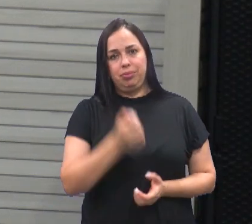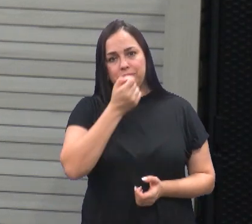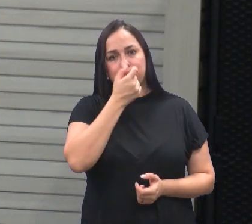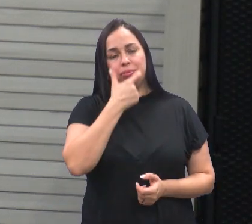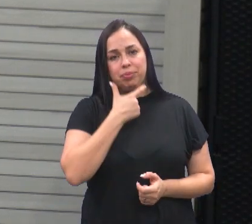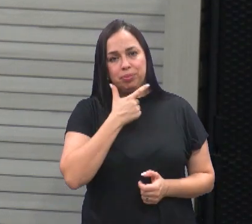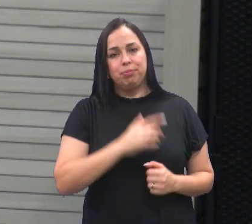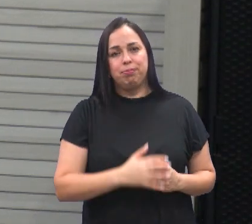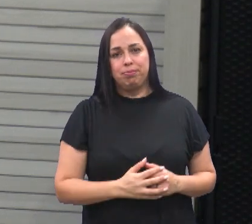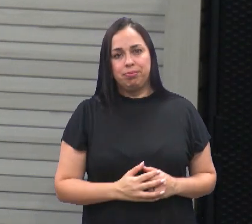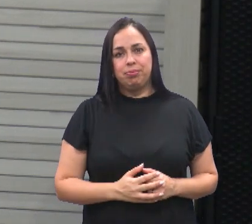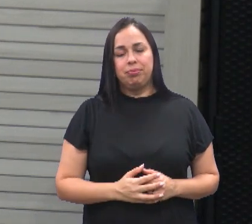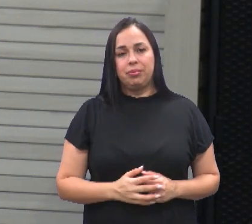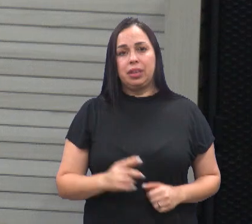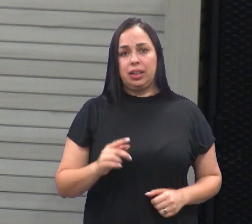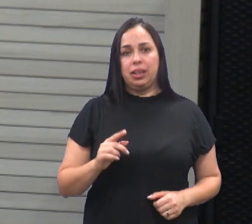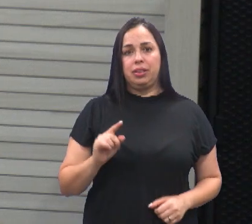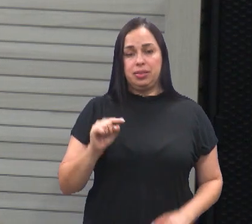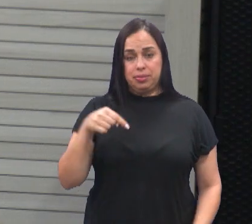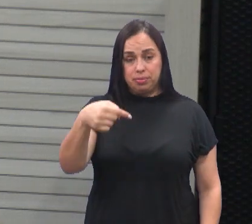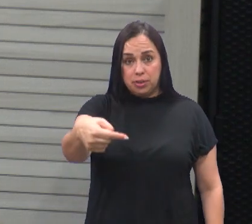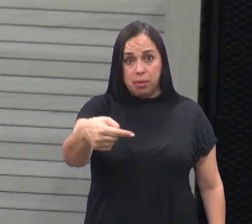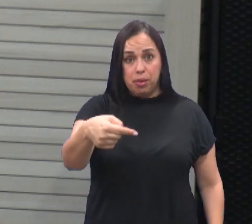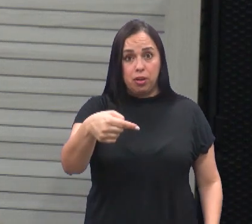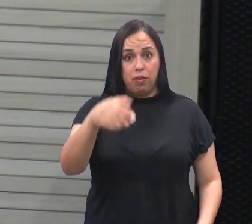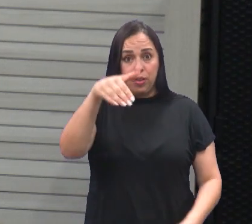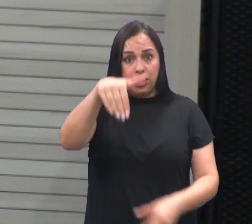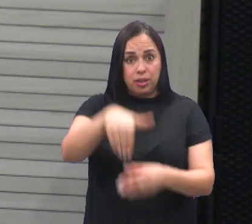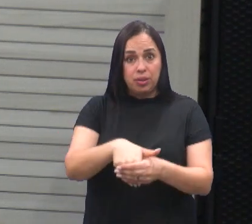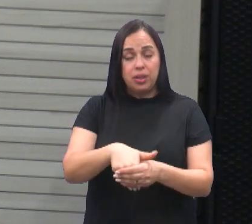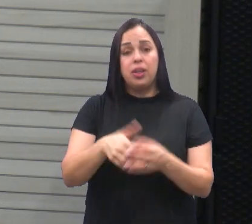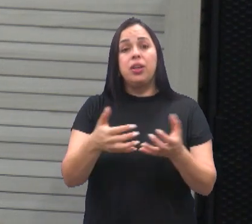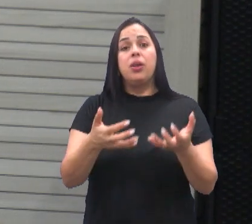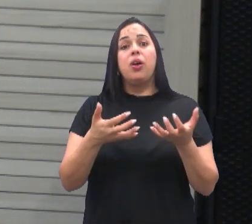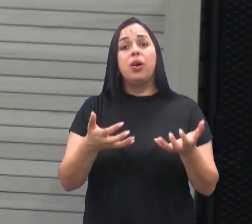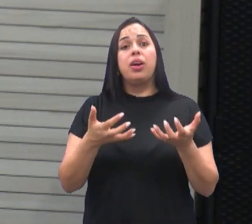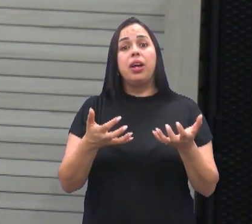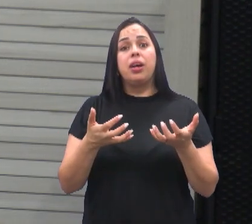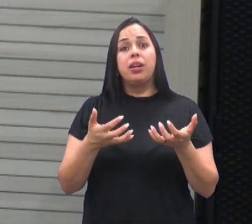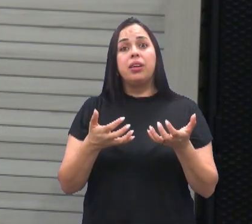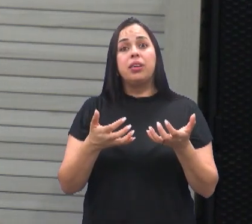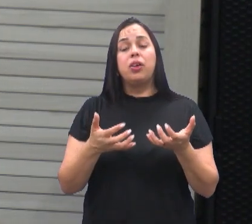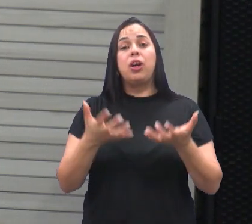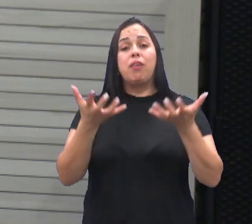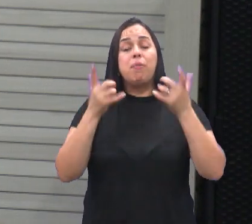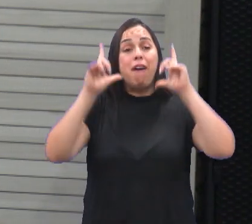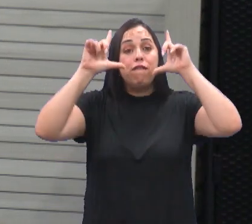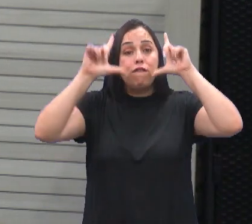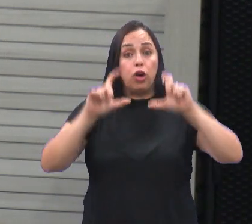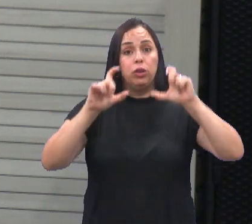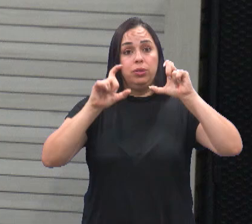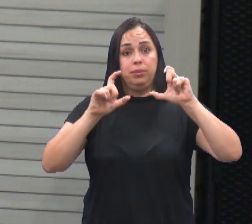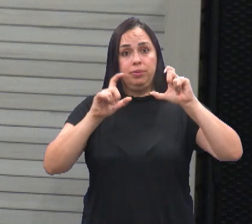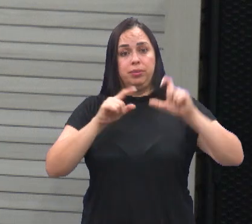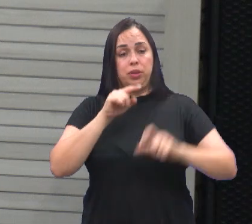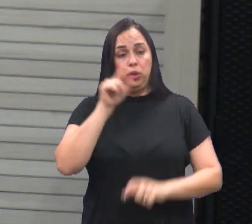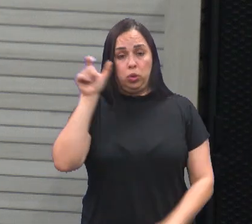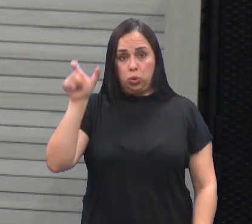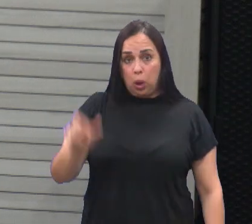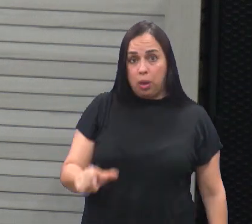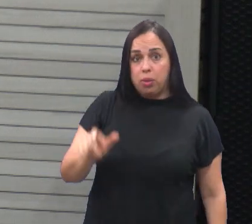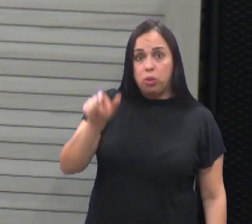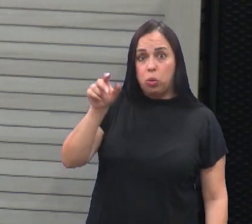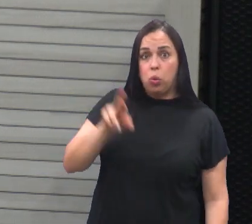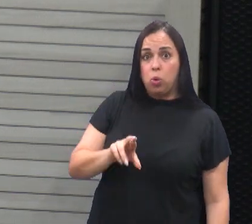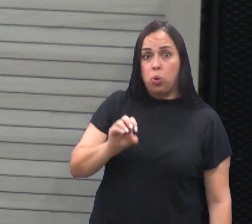Delevin, que na próxima votação eu quero aqui fazer uma foto do Rodolfo aqui